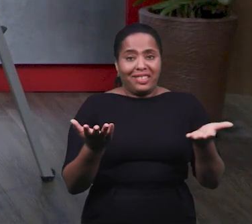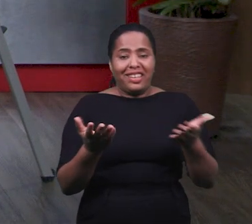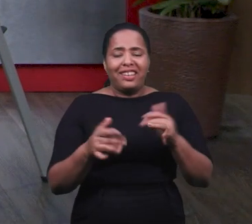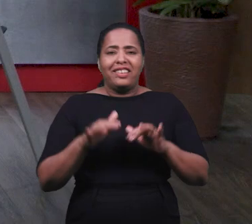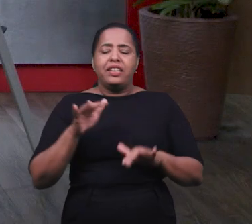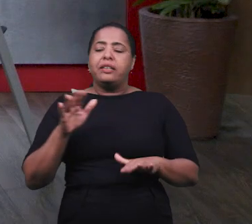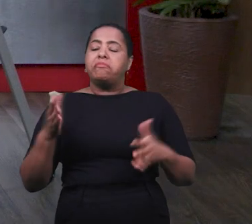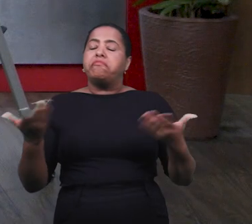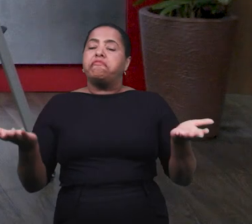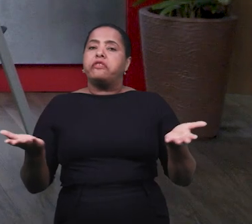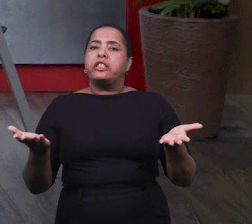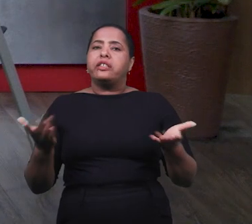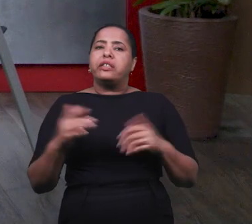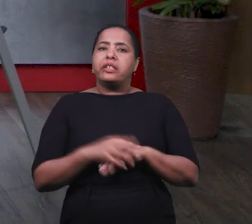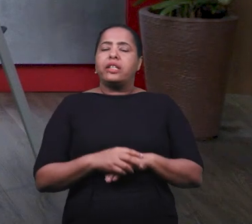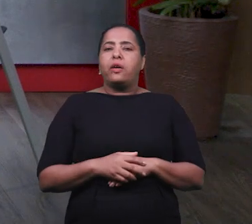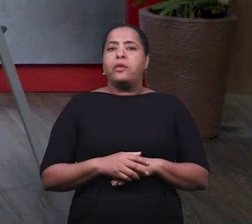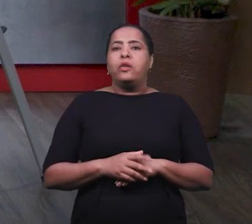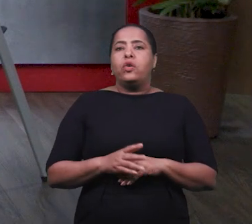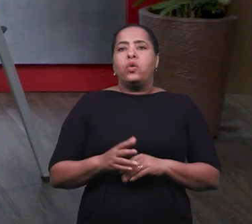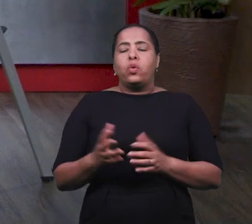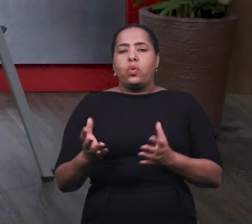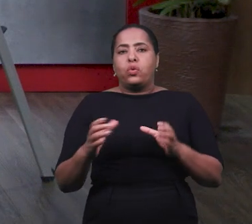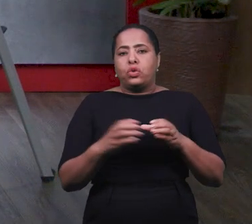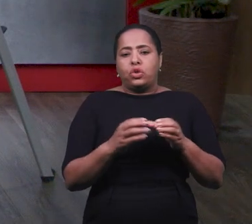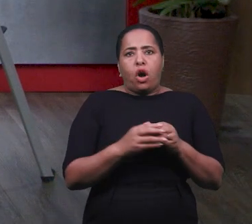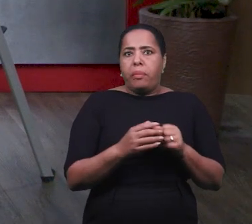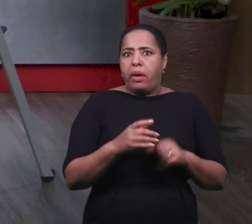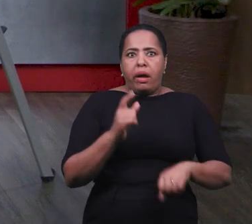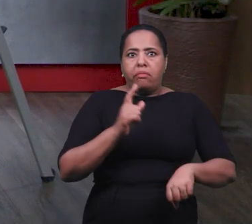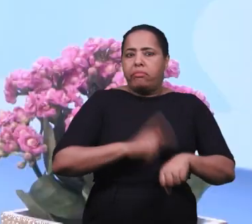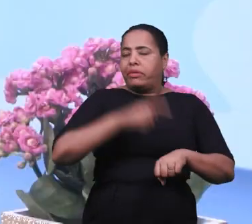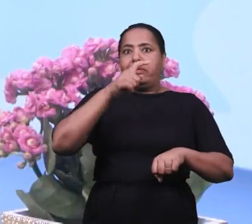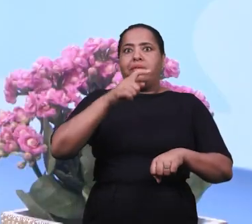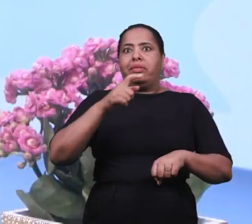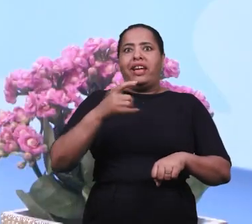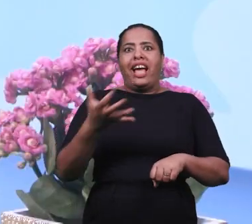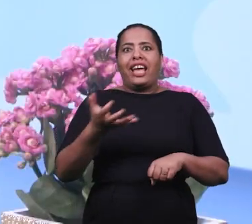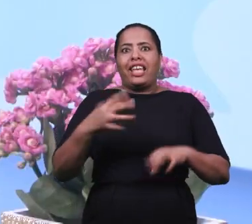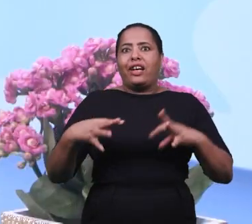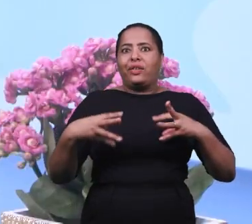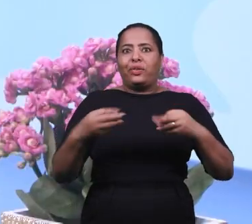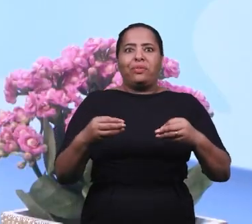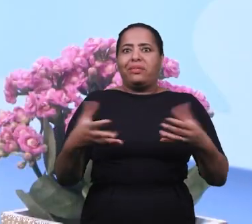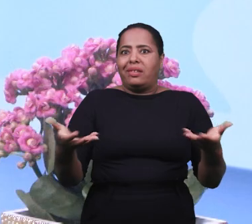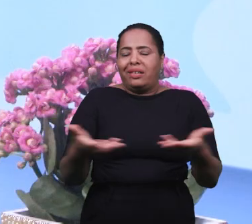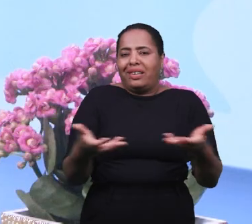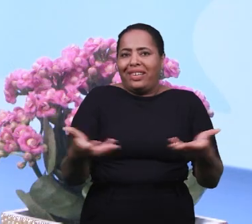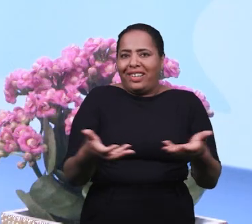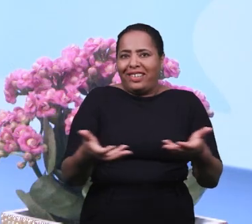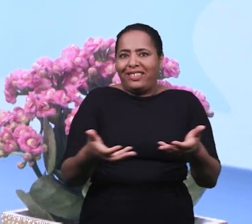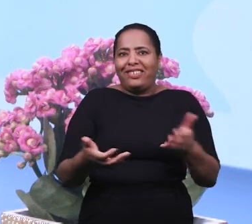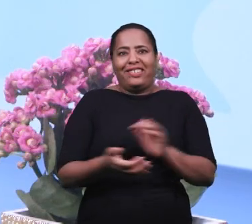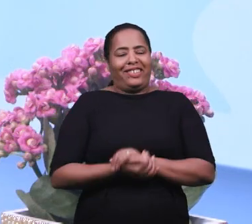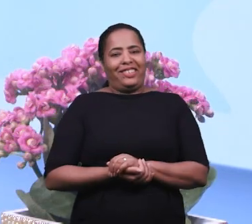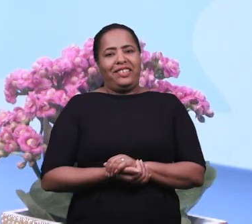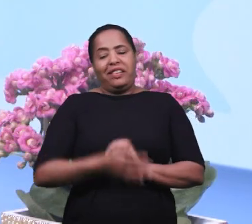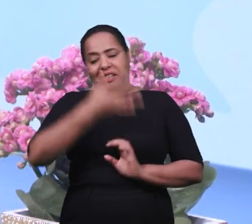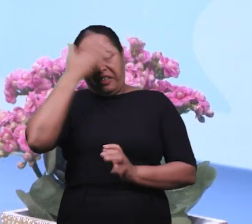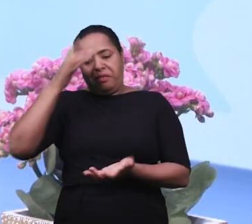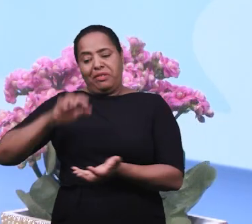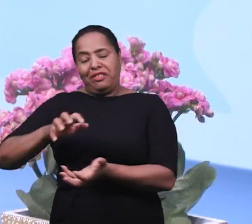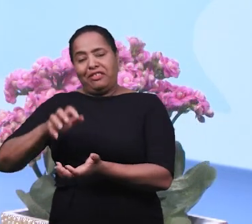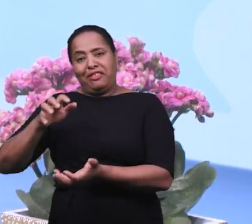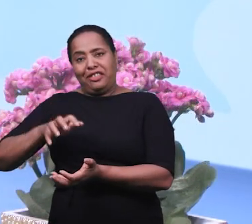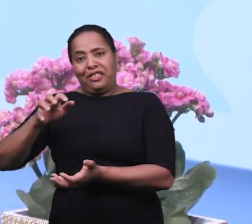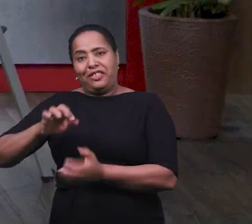você abordou aí sobre o imediatismo, né? O jovem é muito imediato. Ele quer tudo para agora, via de regra é assim, e o idoso já é mais...